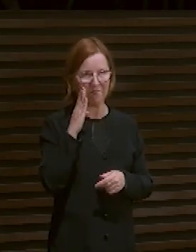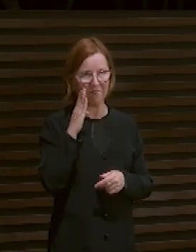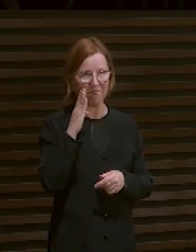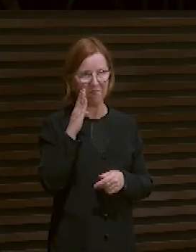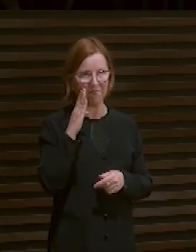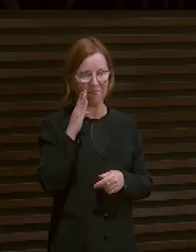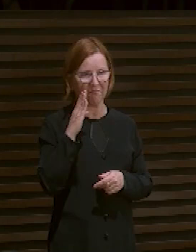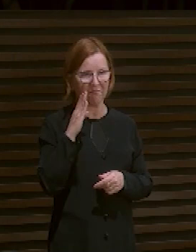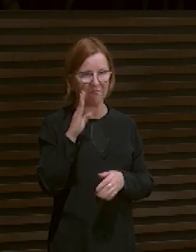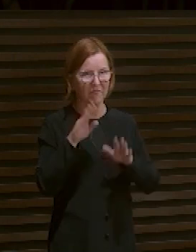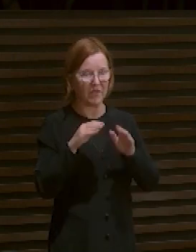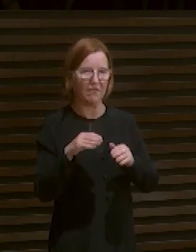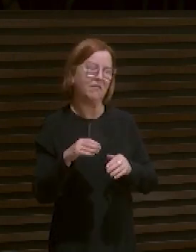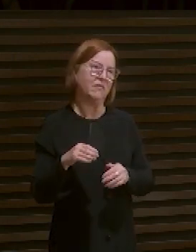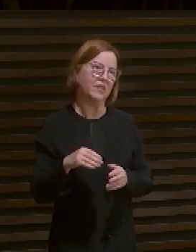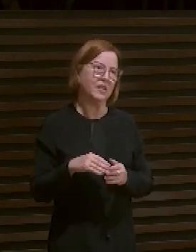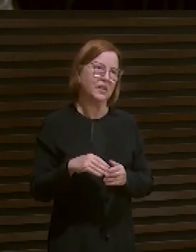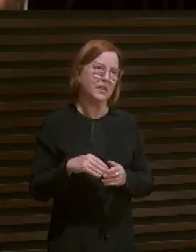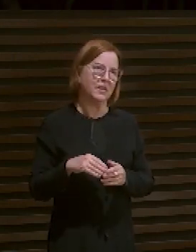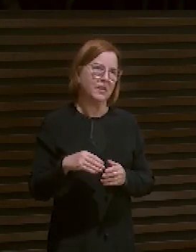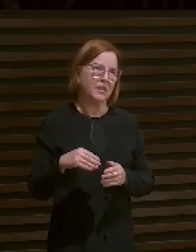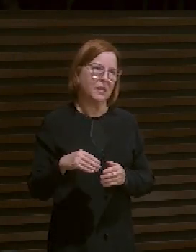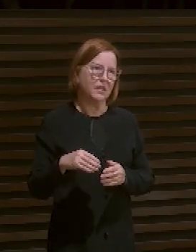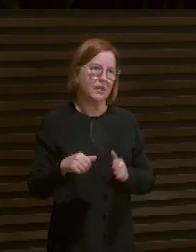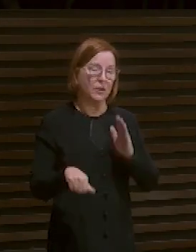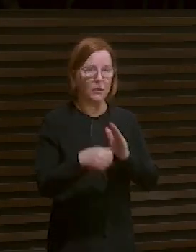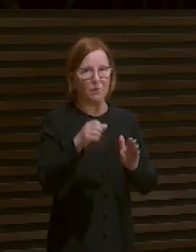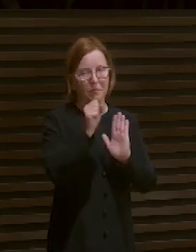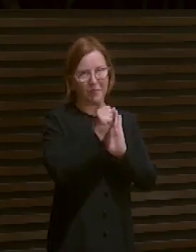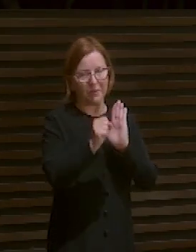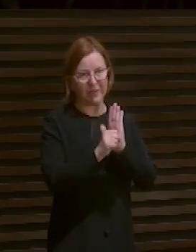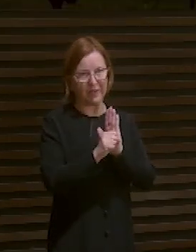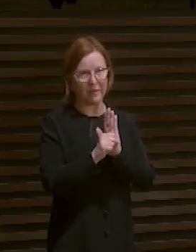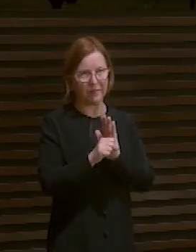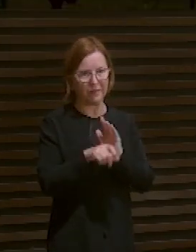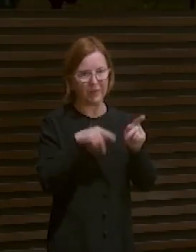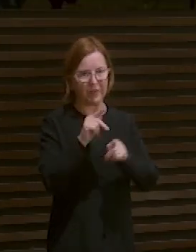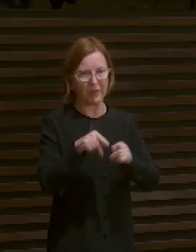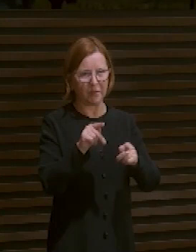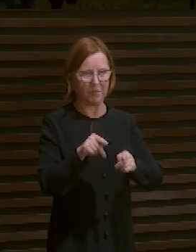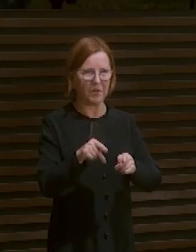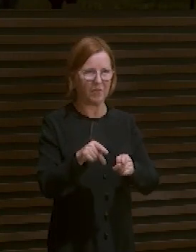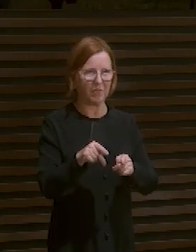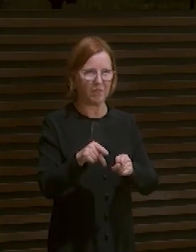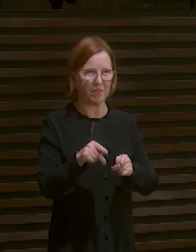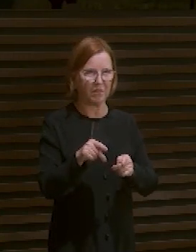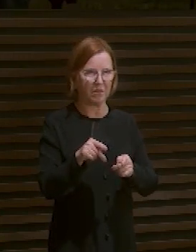na Palestina, nos tempos do 1º século, eles estavam retrocedendo, eles estavam